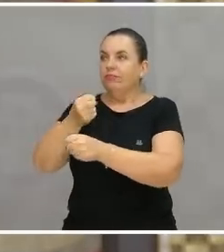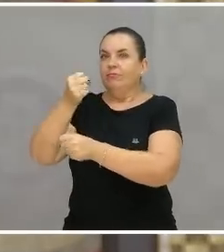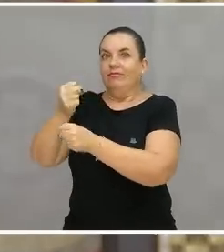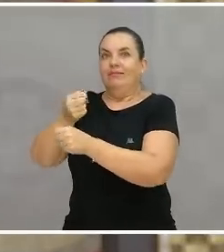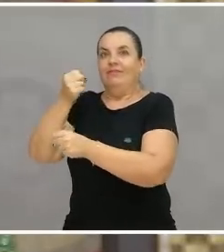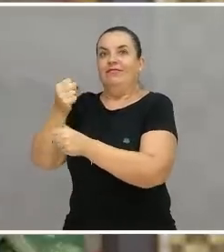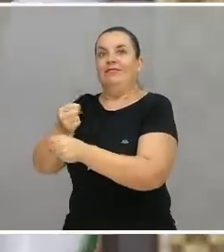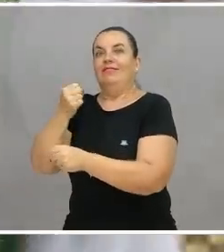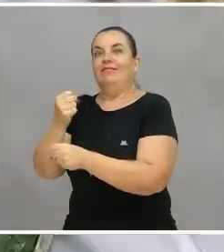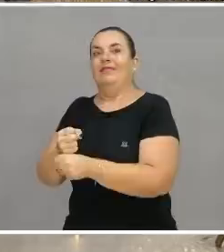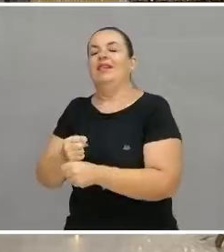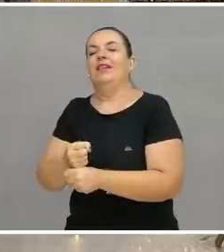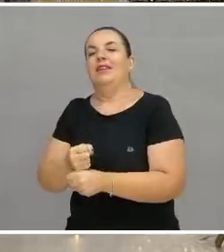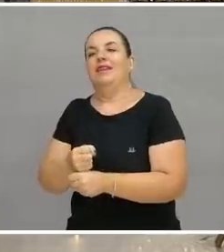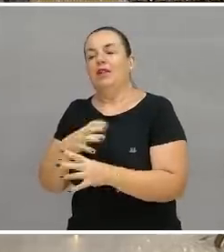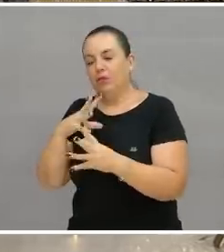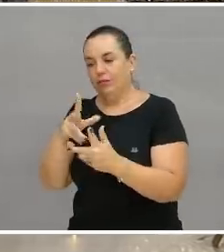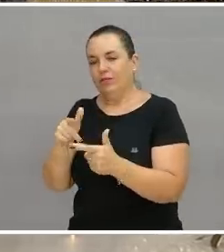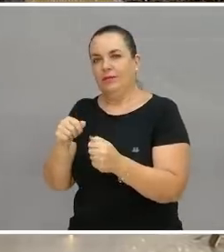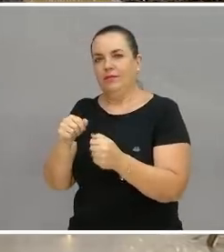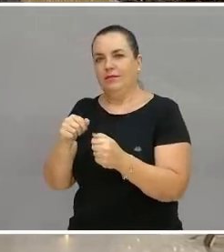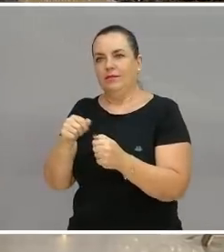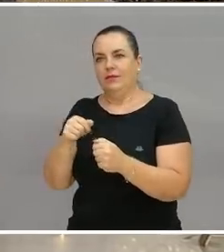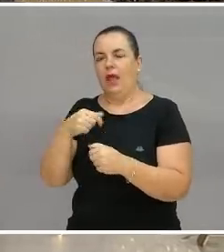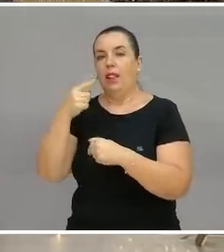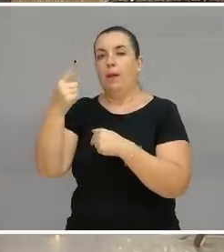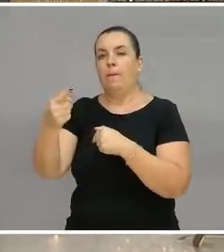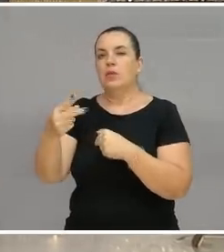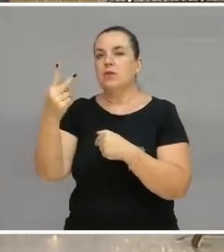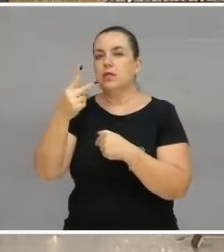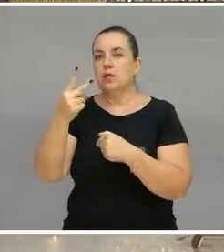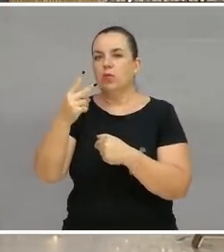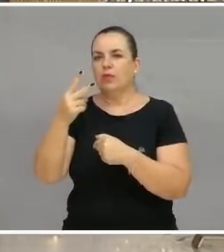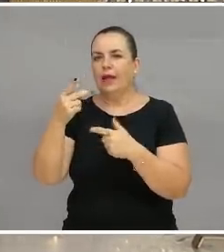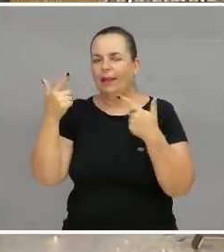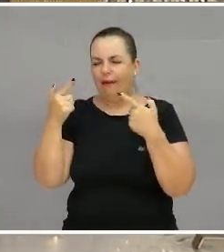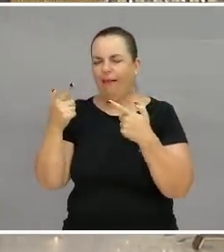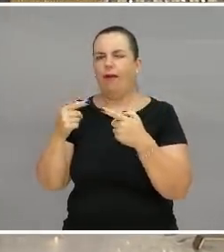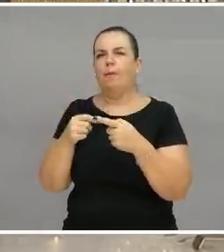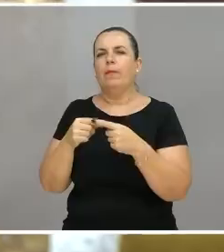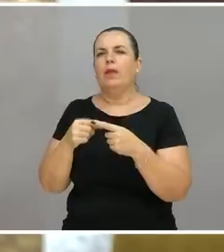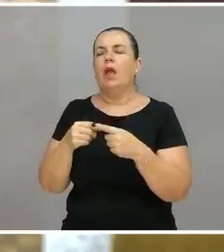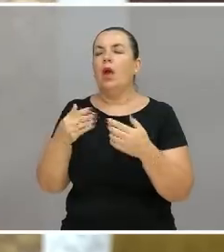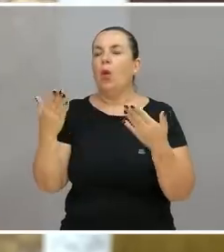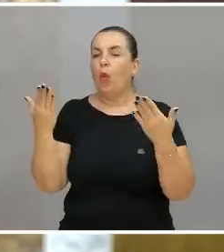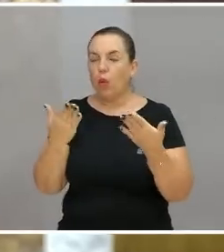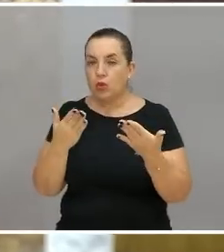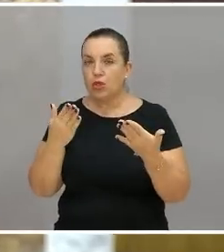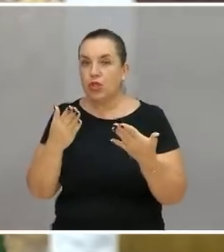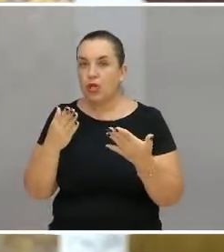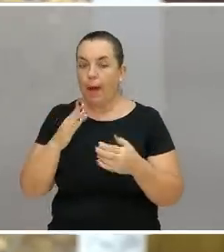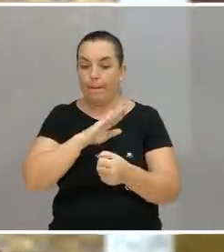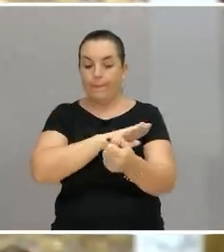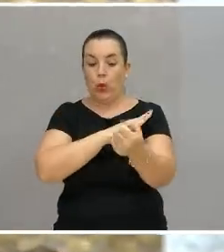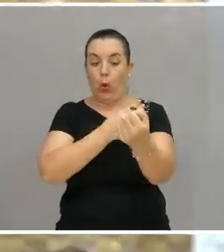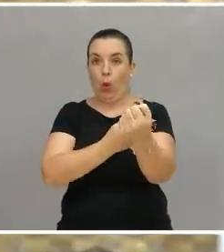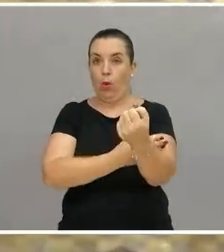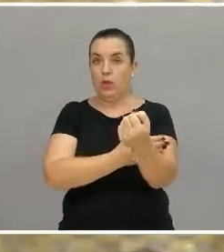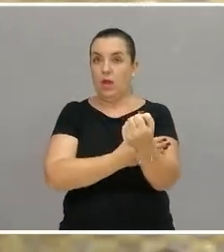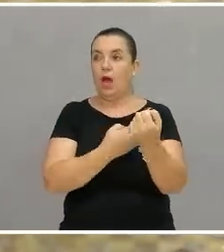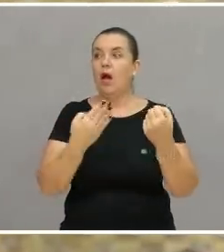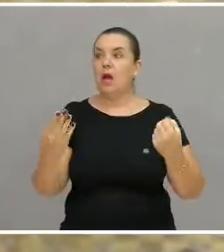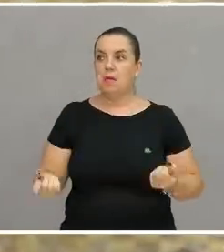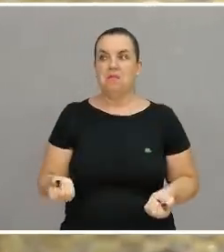potência. Depois da Segunda Guerra, olha para a Polônia, arrasado, olha o que é hoje. Então, quando um